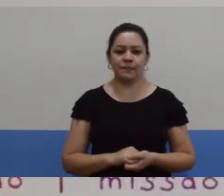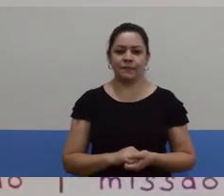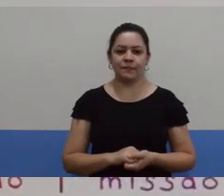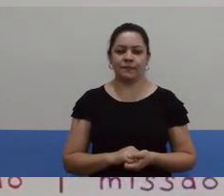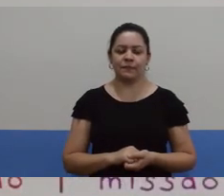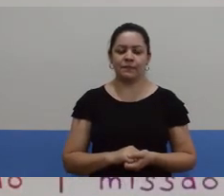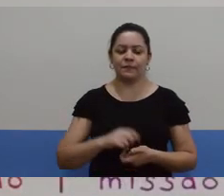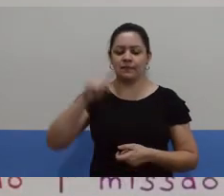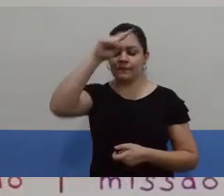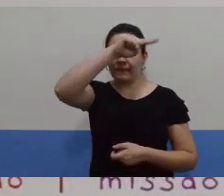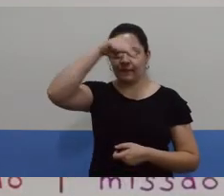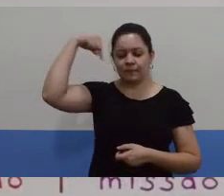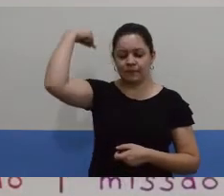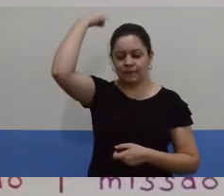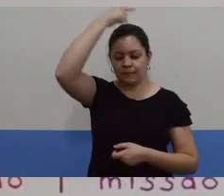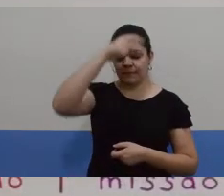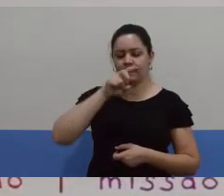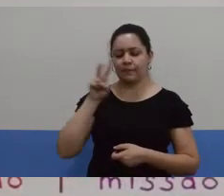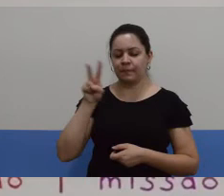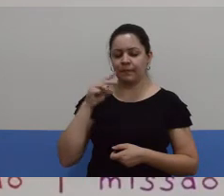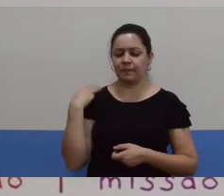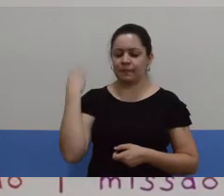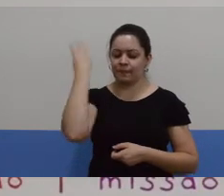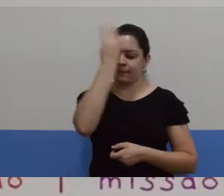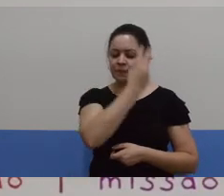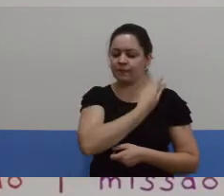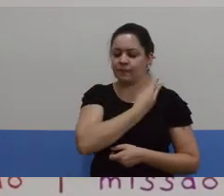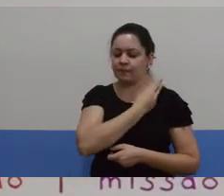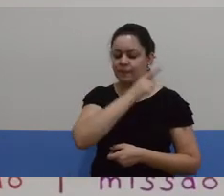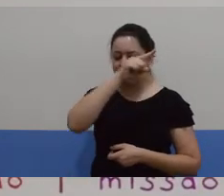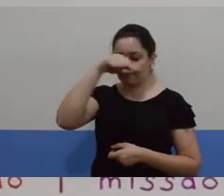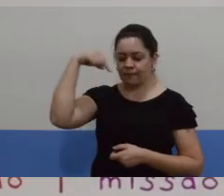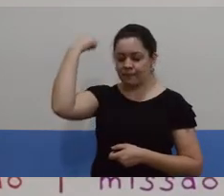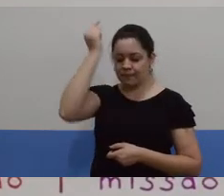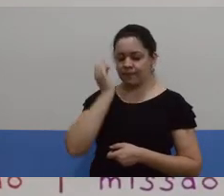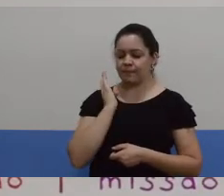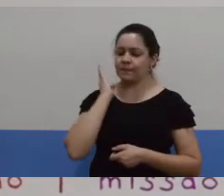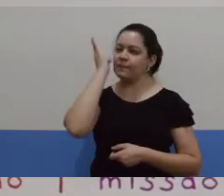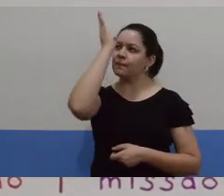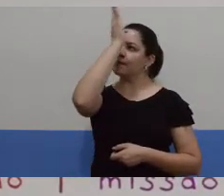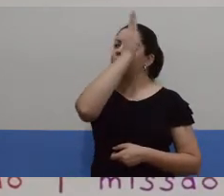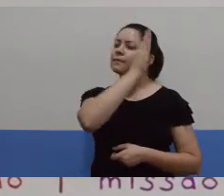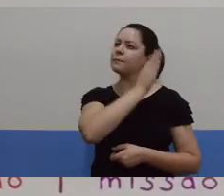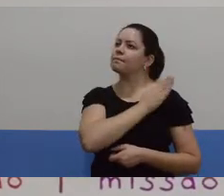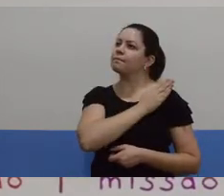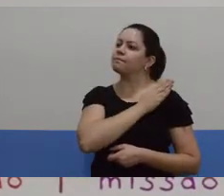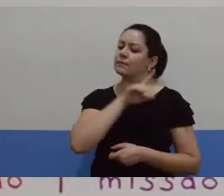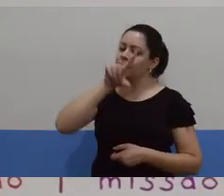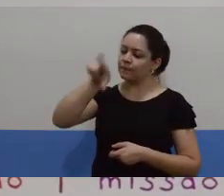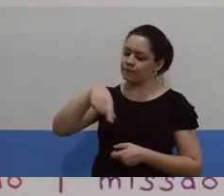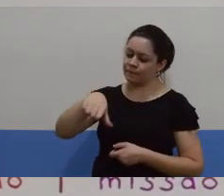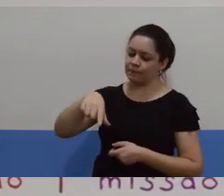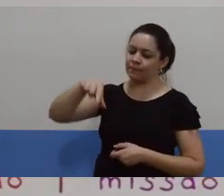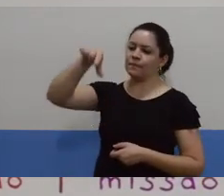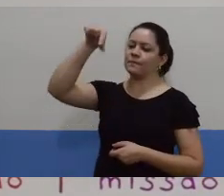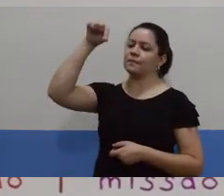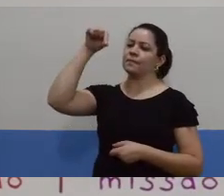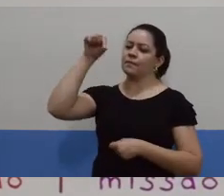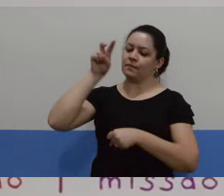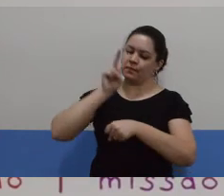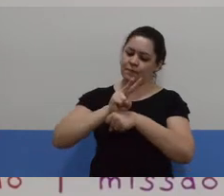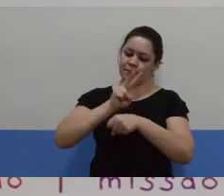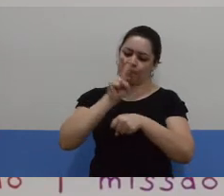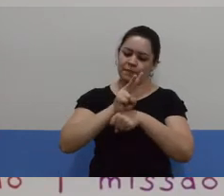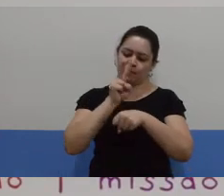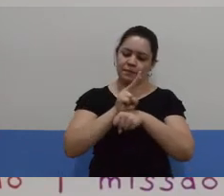Santíssima Virgem Maria, Nossa Senhora de Belém, nós vos escolhemos como protetora de nossa